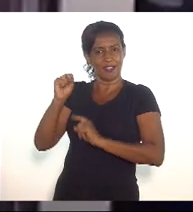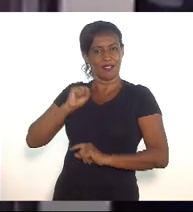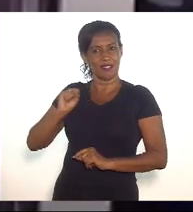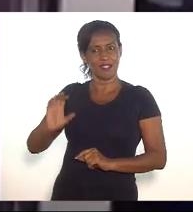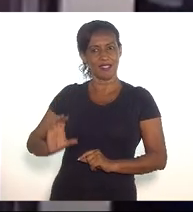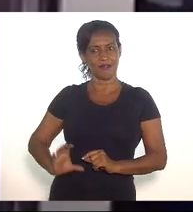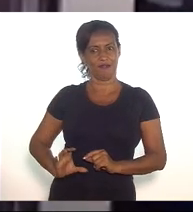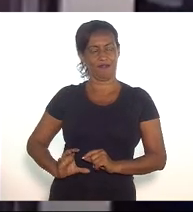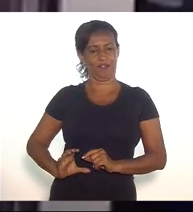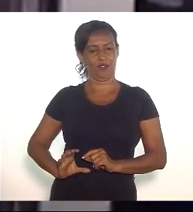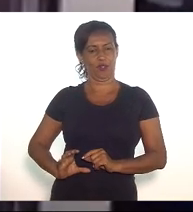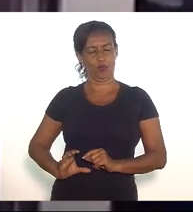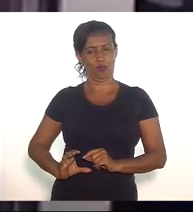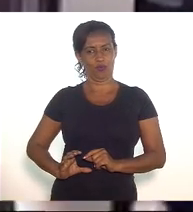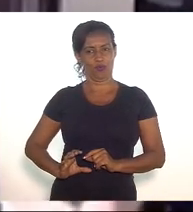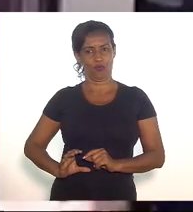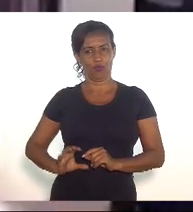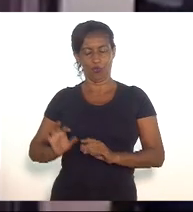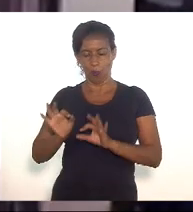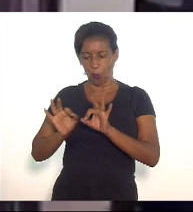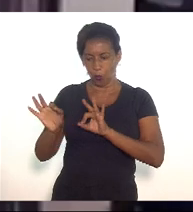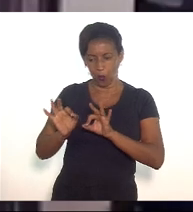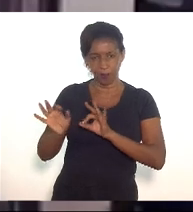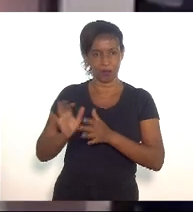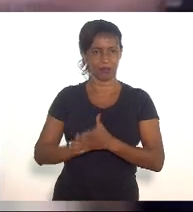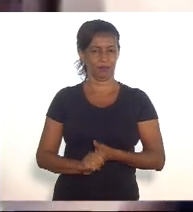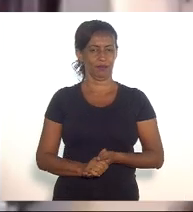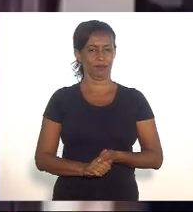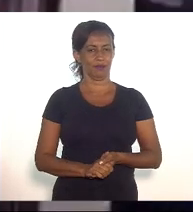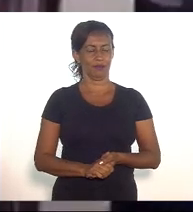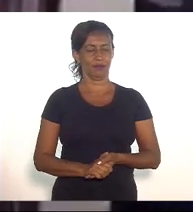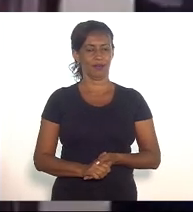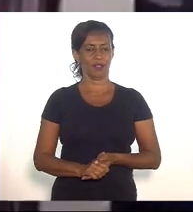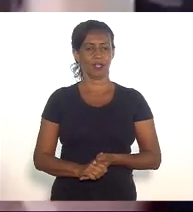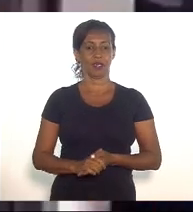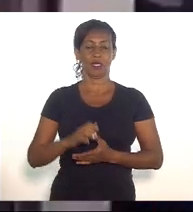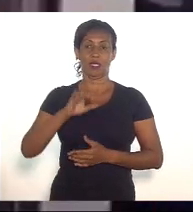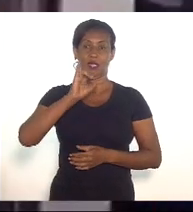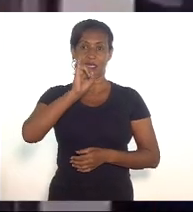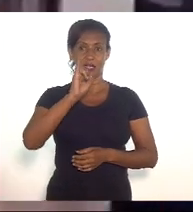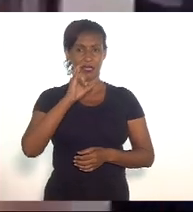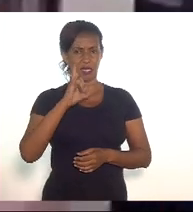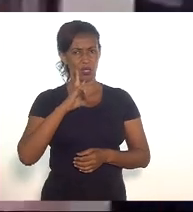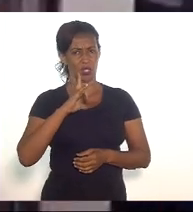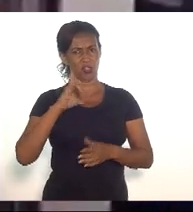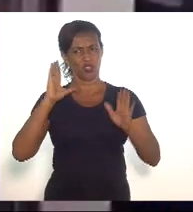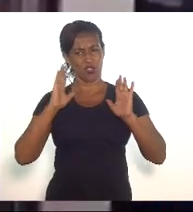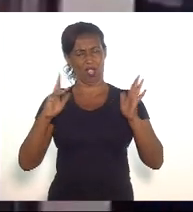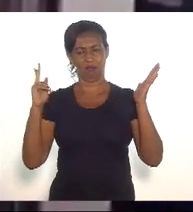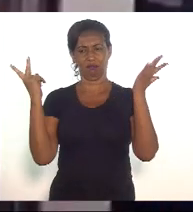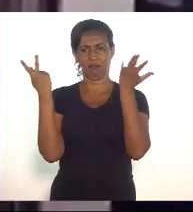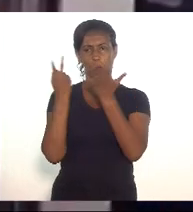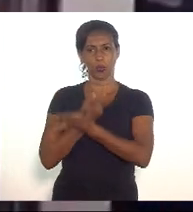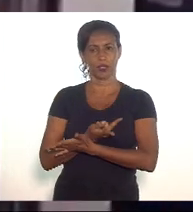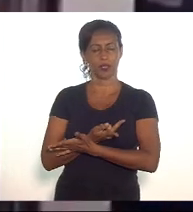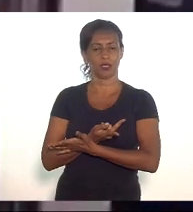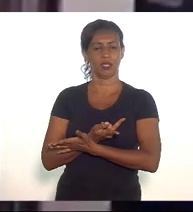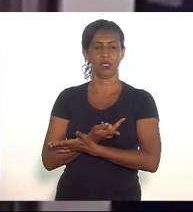organizada, devidamente organizada. Quer dizer, se houve realmente, já que a gente está